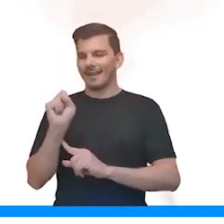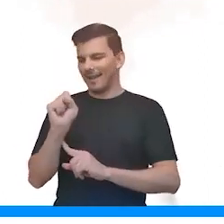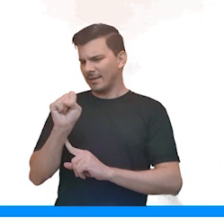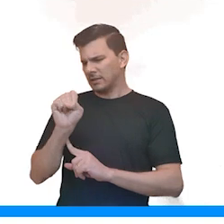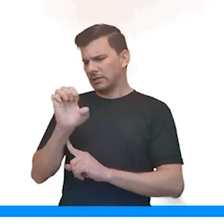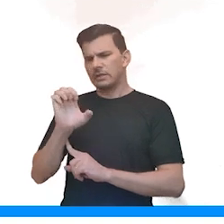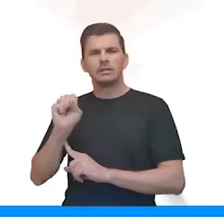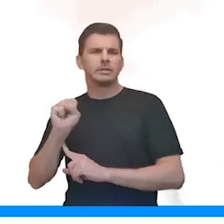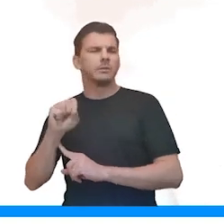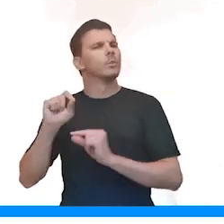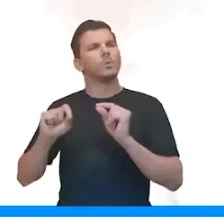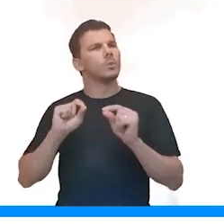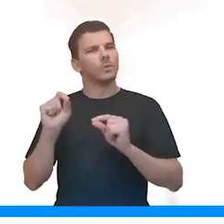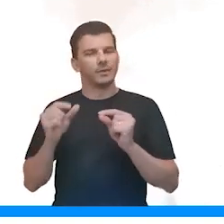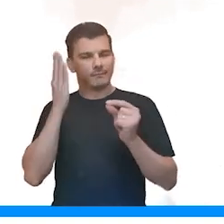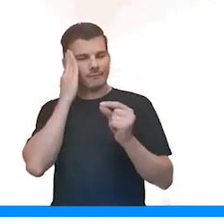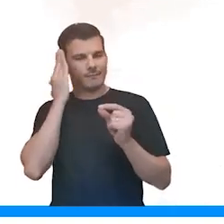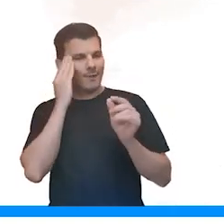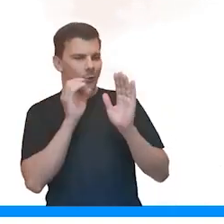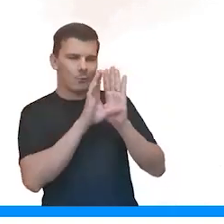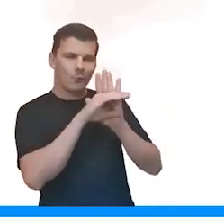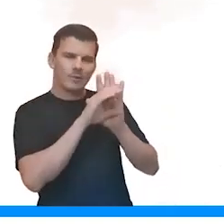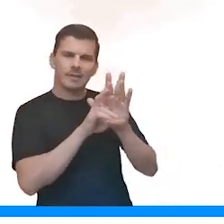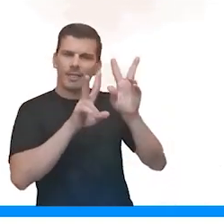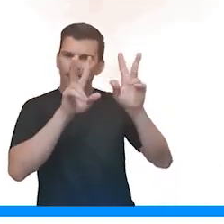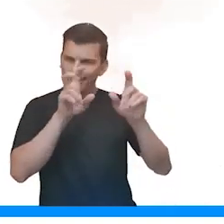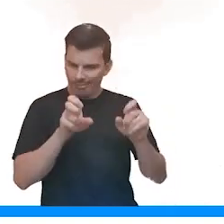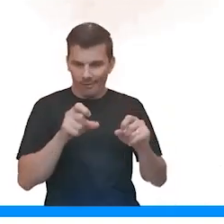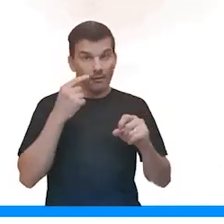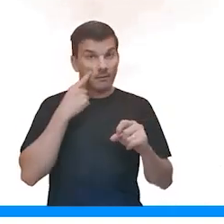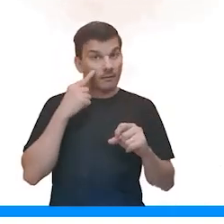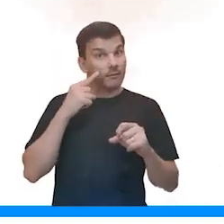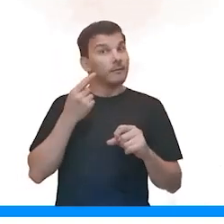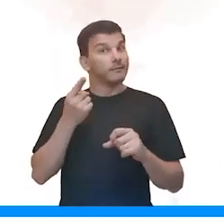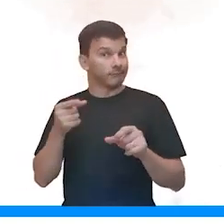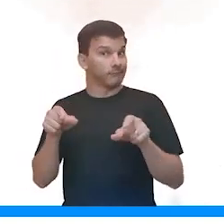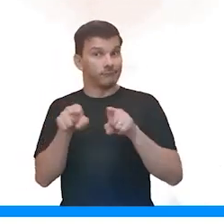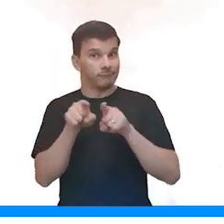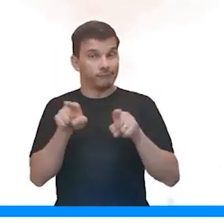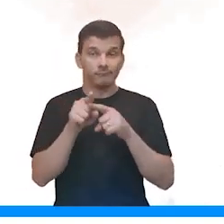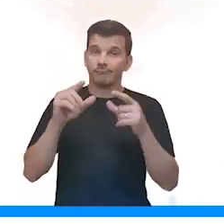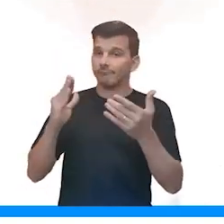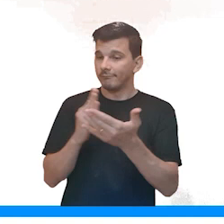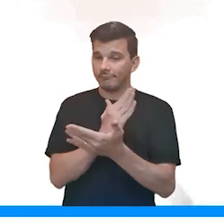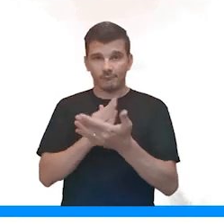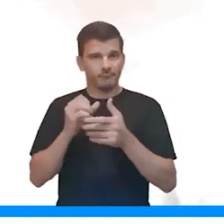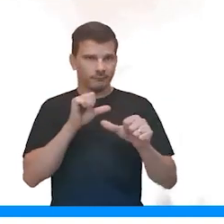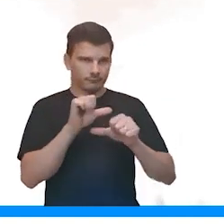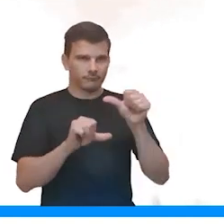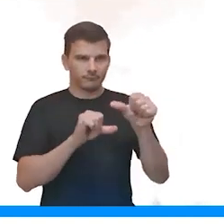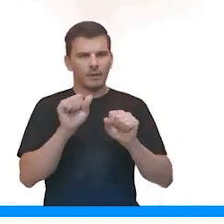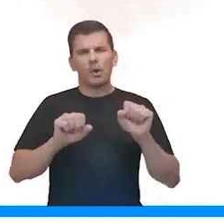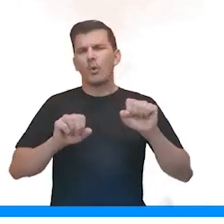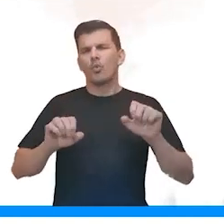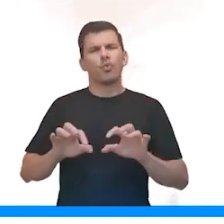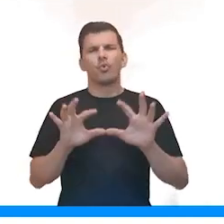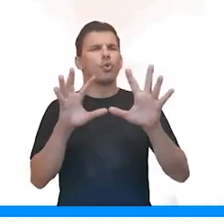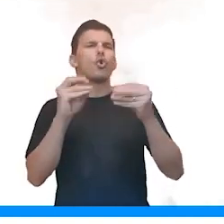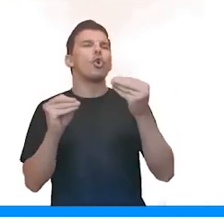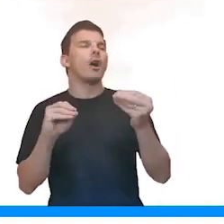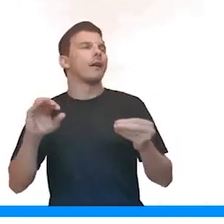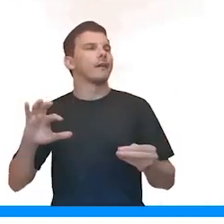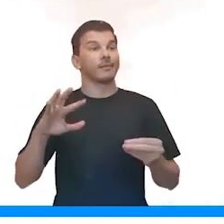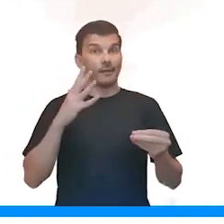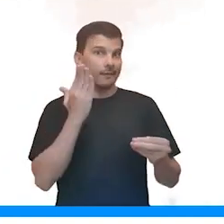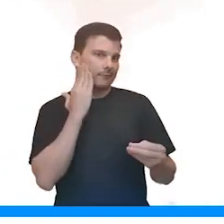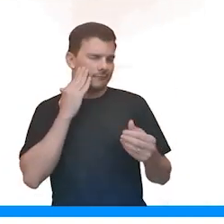transformações gasosas. Bom, hoje nós vamos entender um pouquinho sobre os conceitos de gases e veremos também algumas